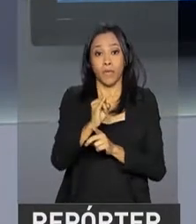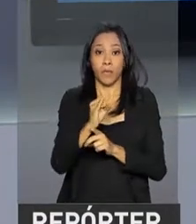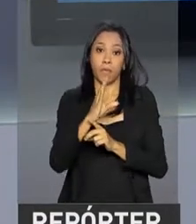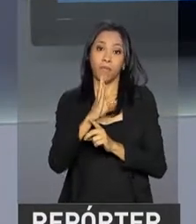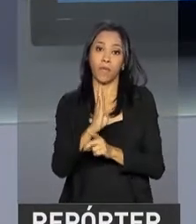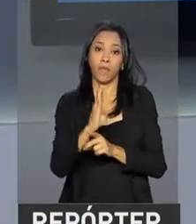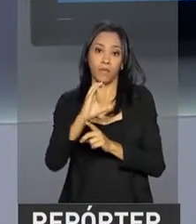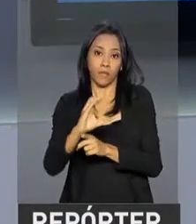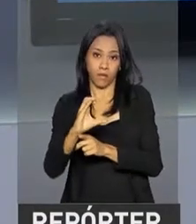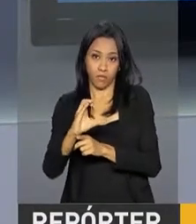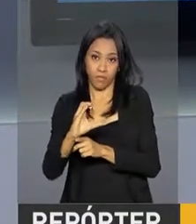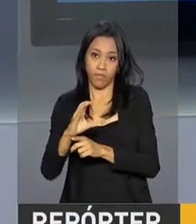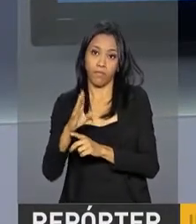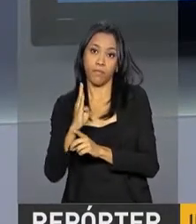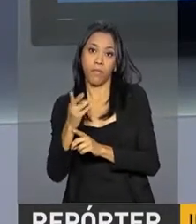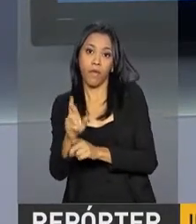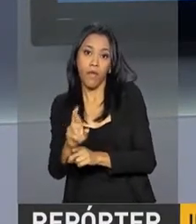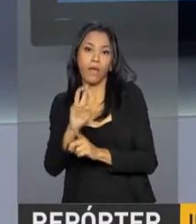registrou alta de